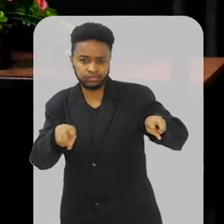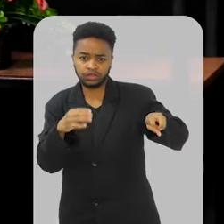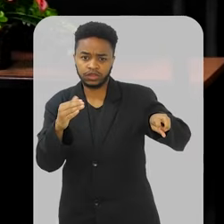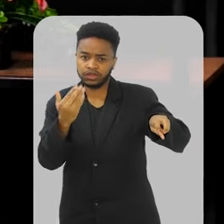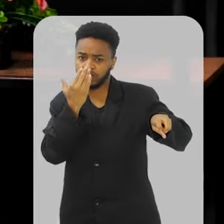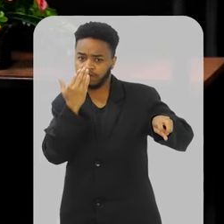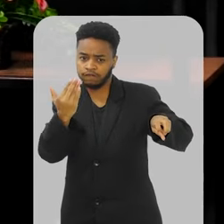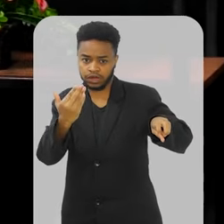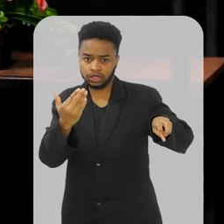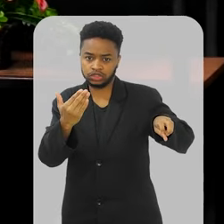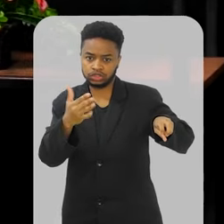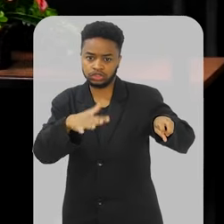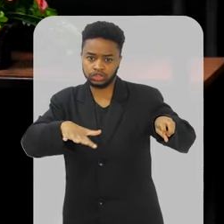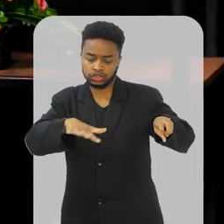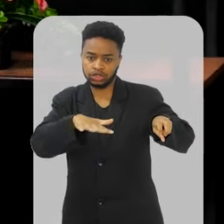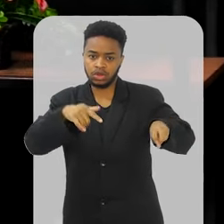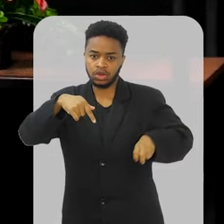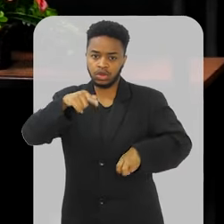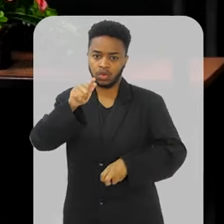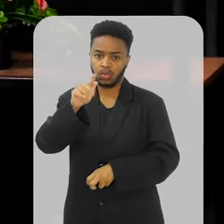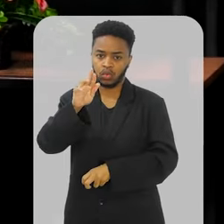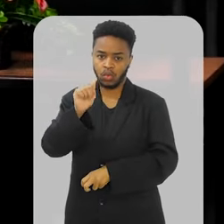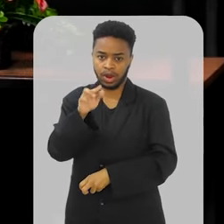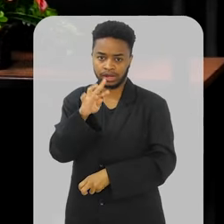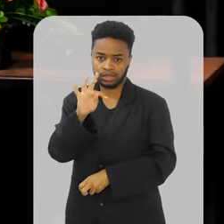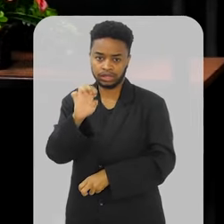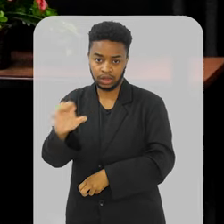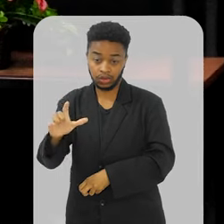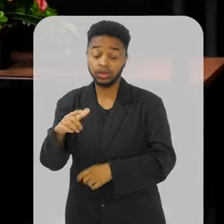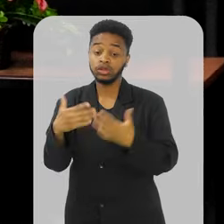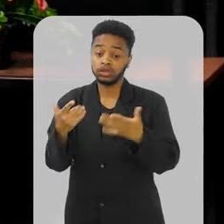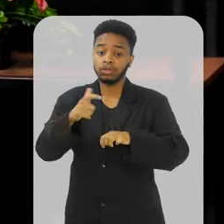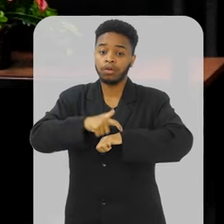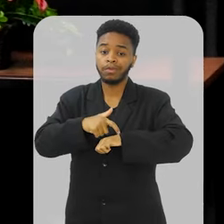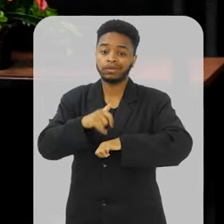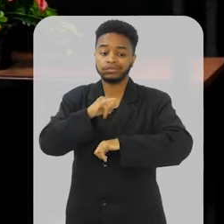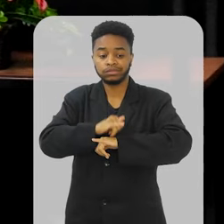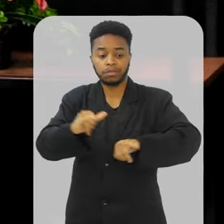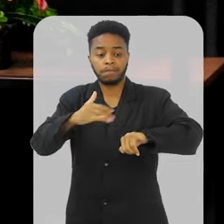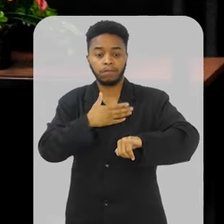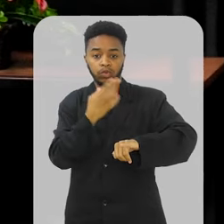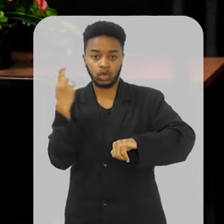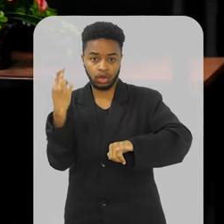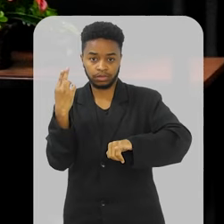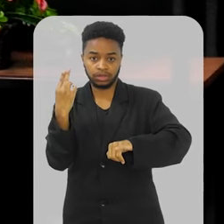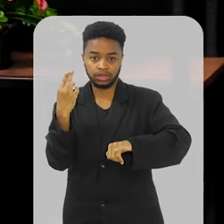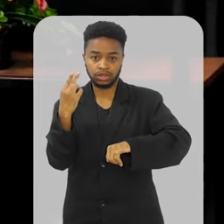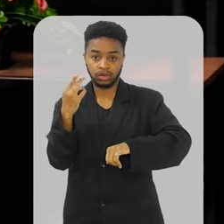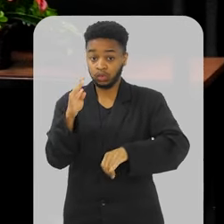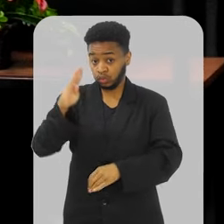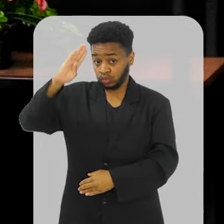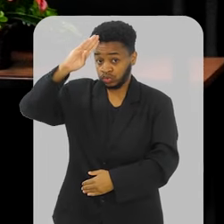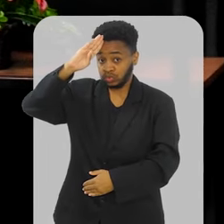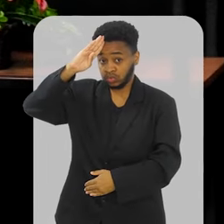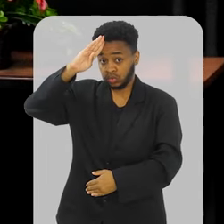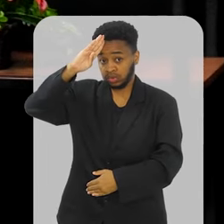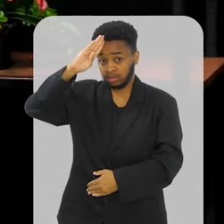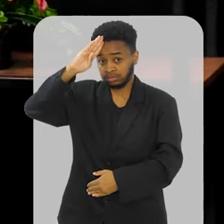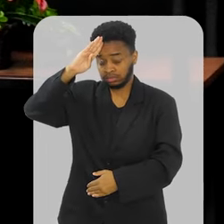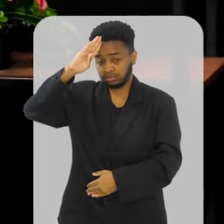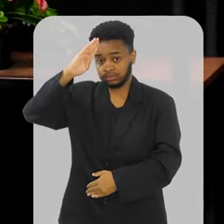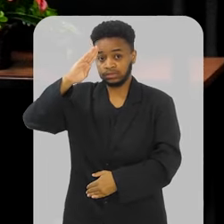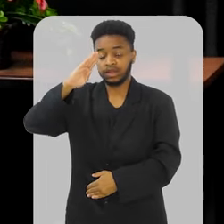né do quartel ali na na na dgp quando eu anuncieo o meu nome Wagner Toledo o soldado que